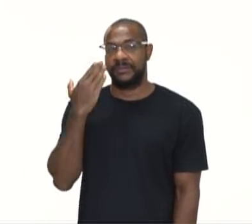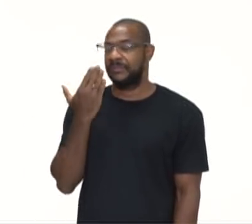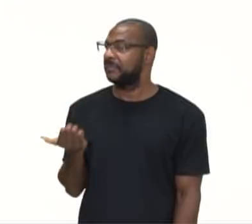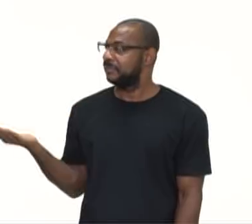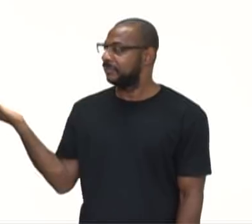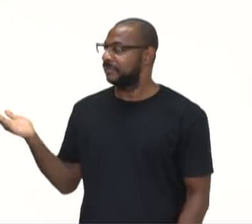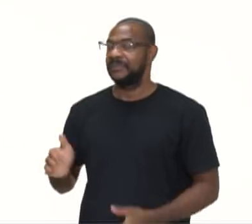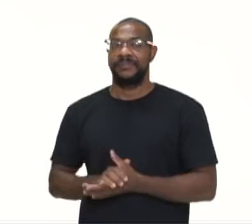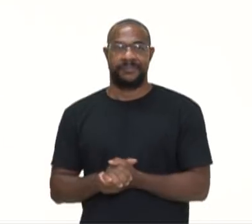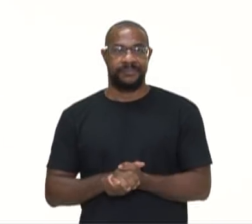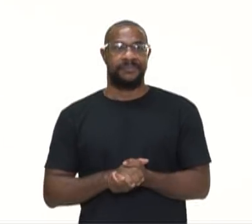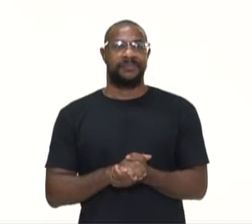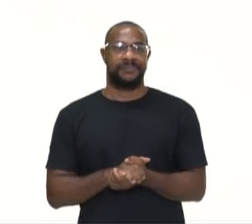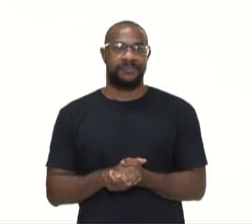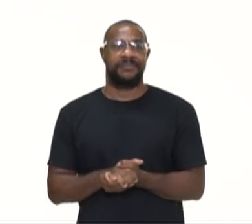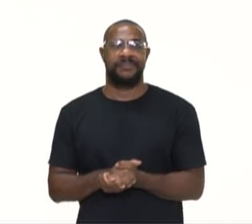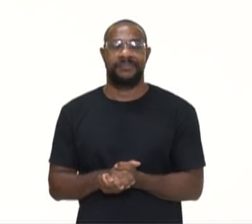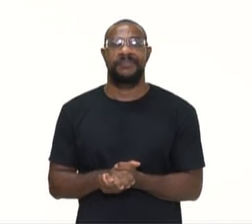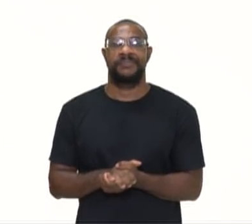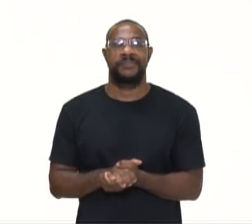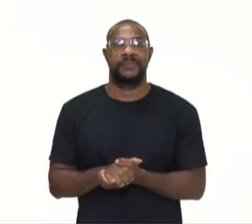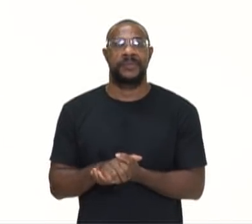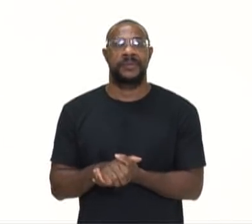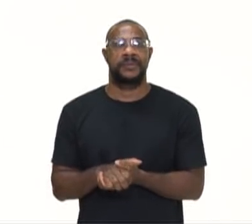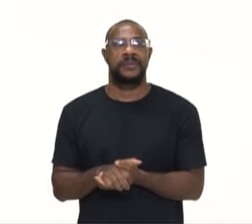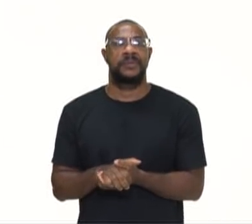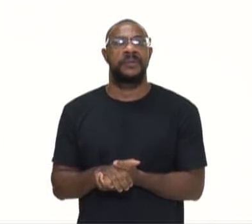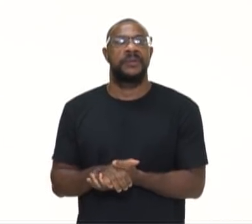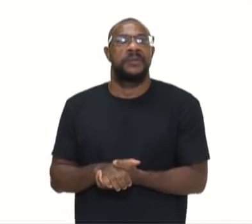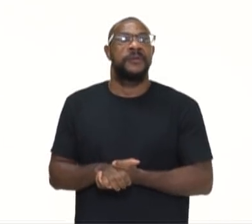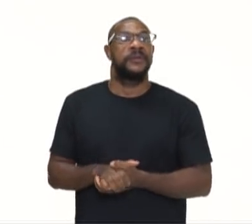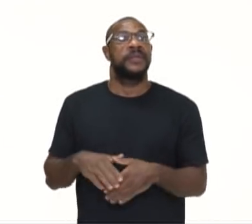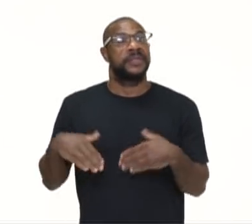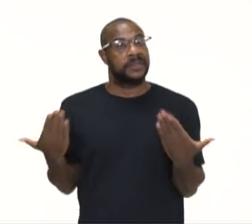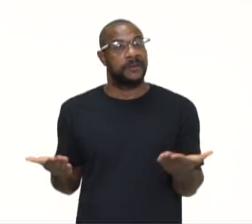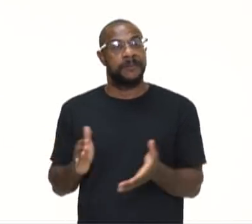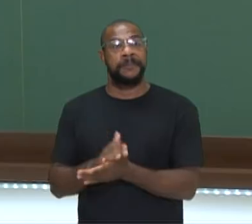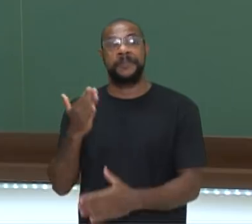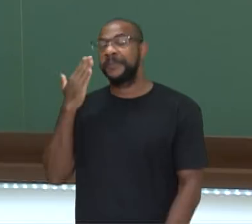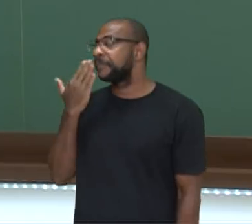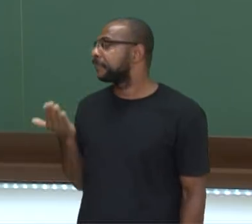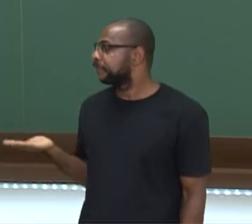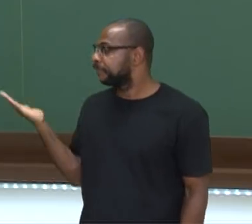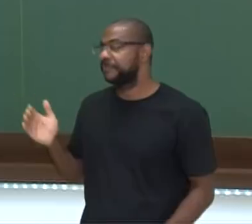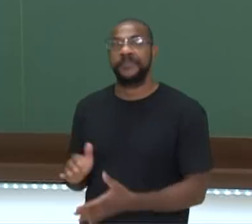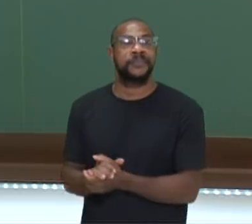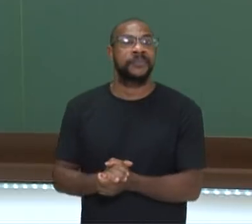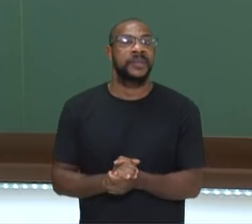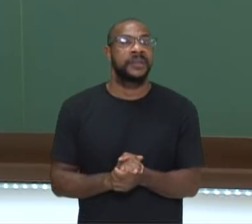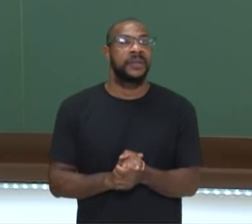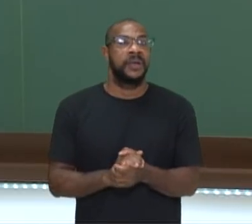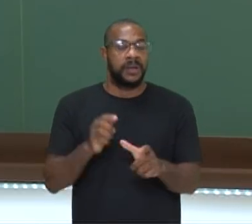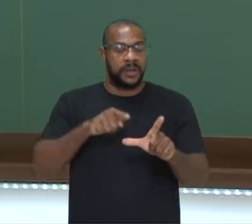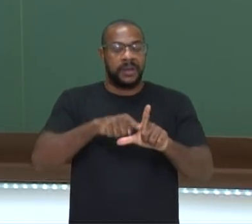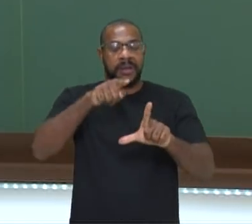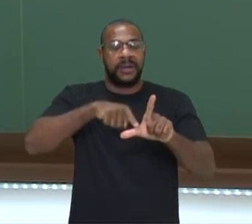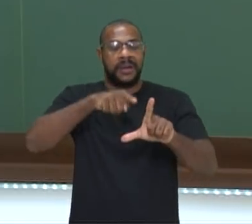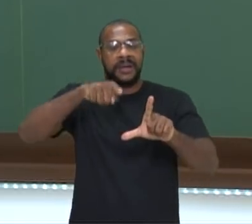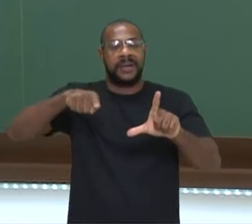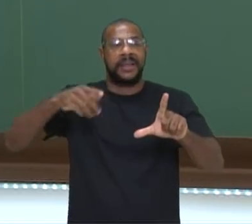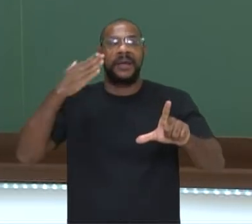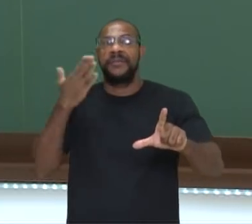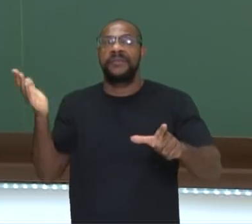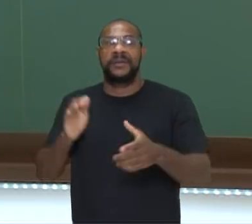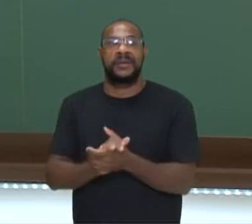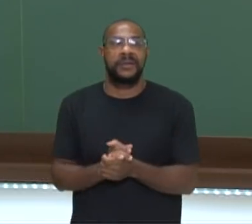5,11% a taxa de juro nesse empréstimo. Então, graficamente, esse resultado ficou da seguinte maneira, ó.